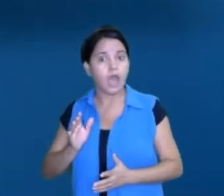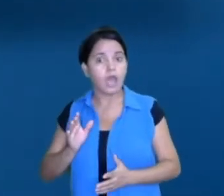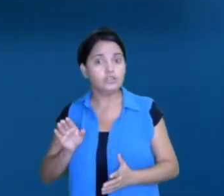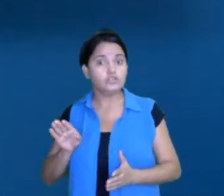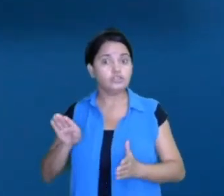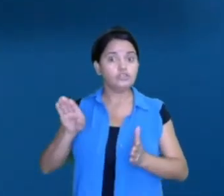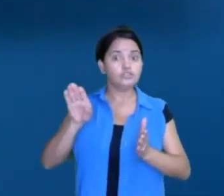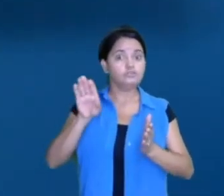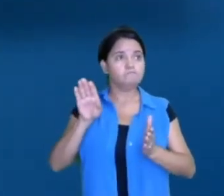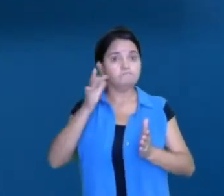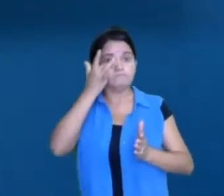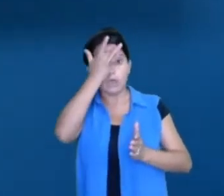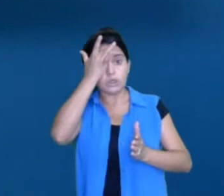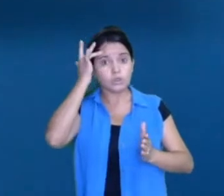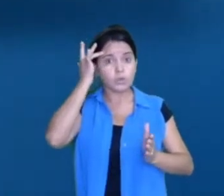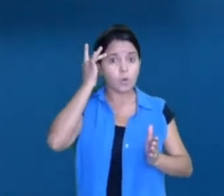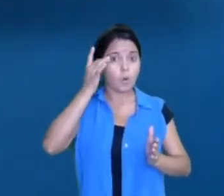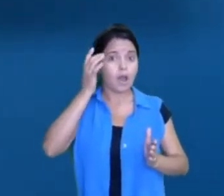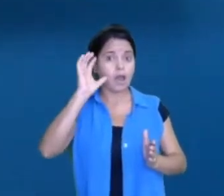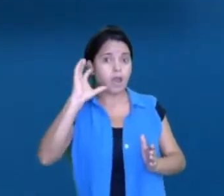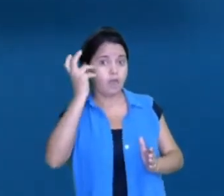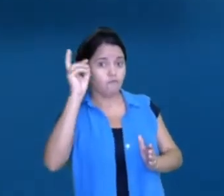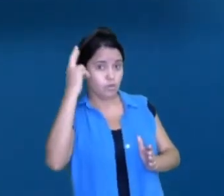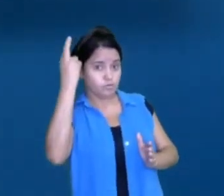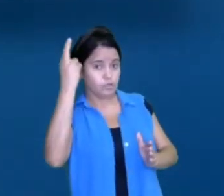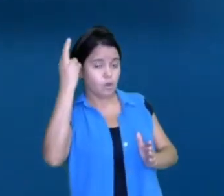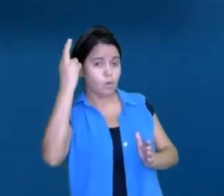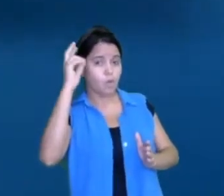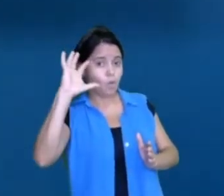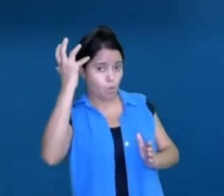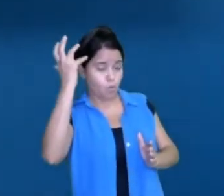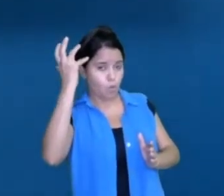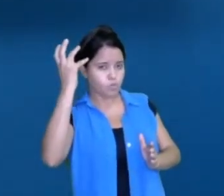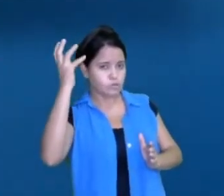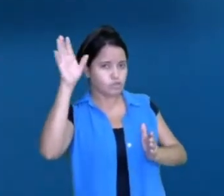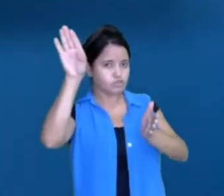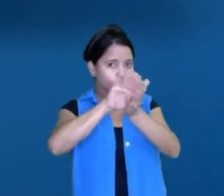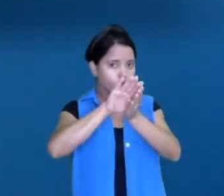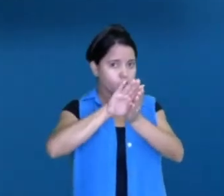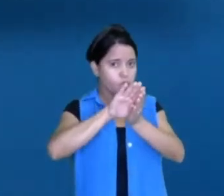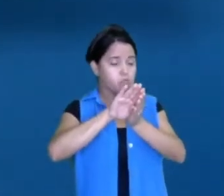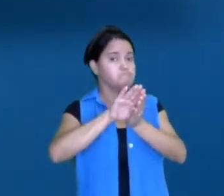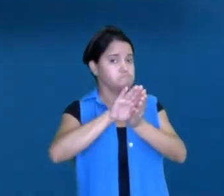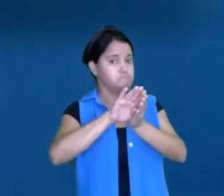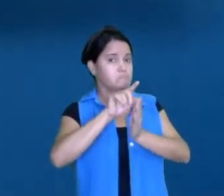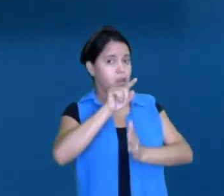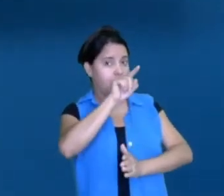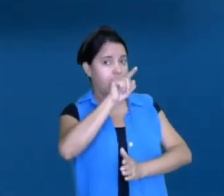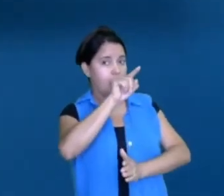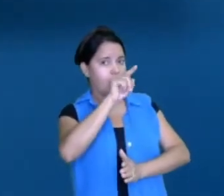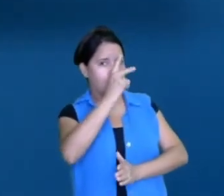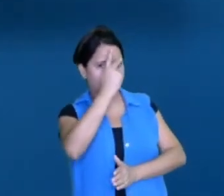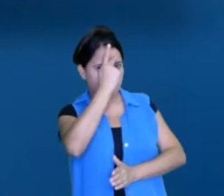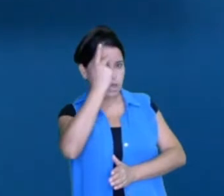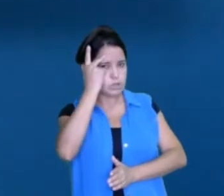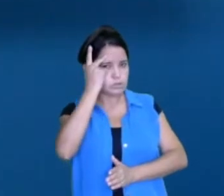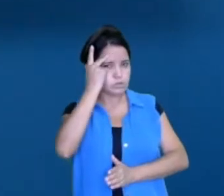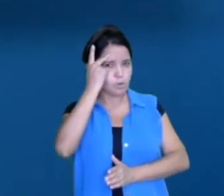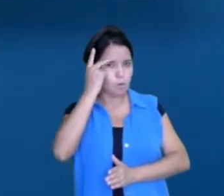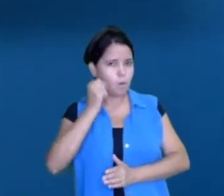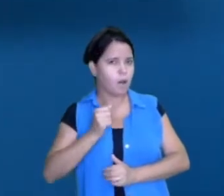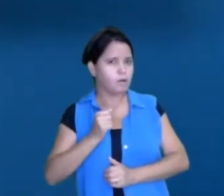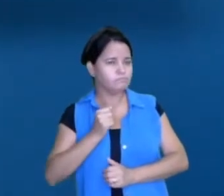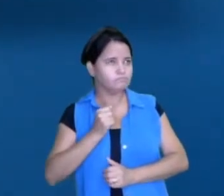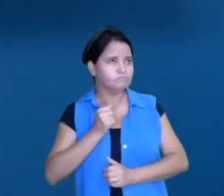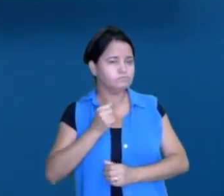Ele pregava sempre que o comunismo deveria ser implantado por meio de uma revolução. Os trabalhadores teriam